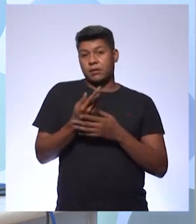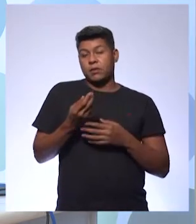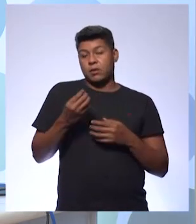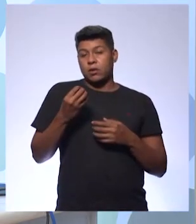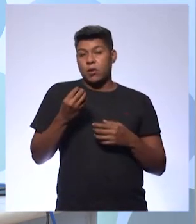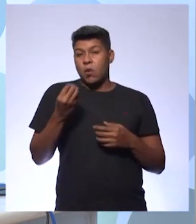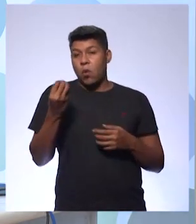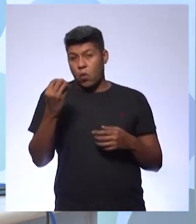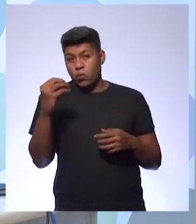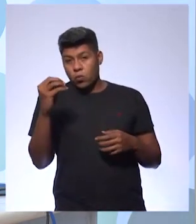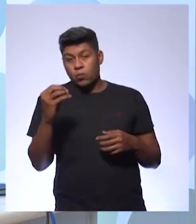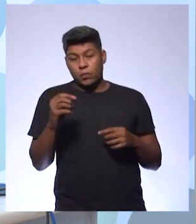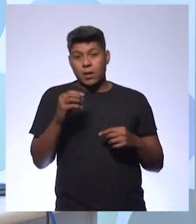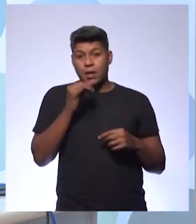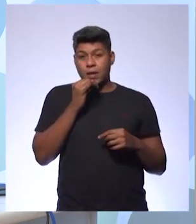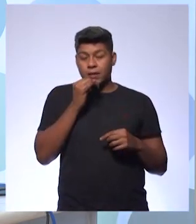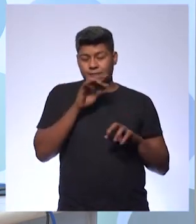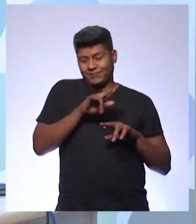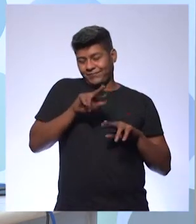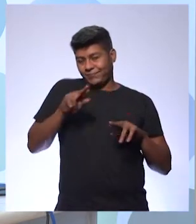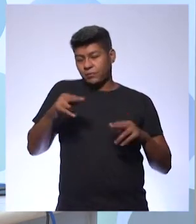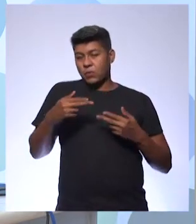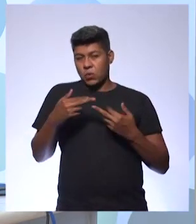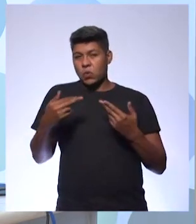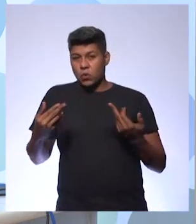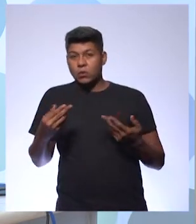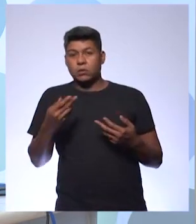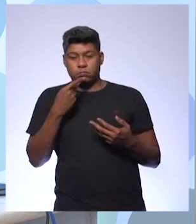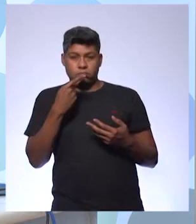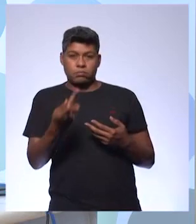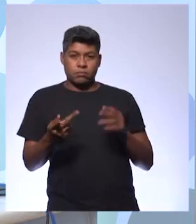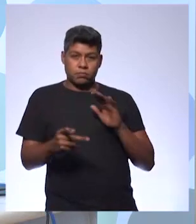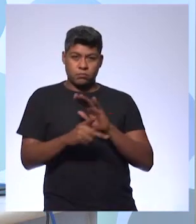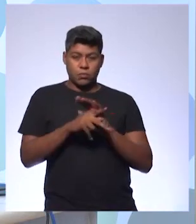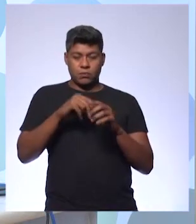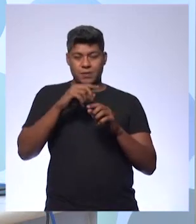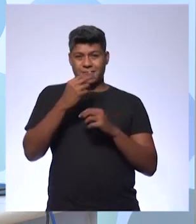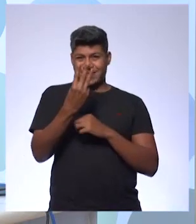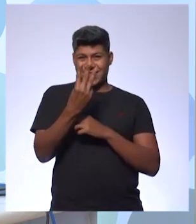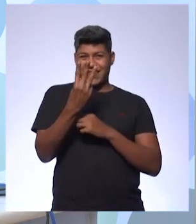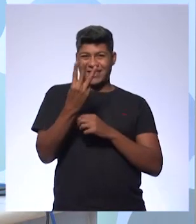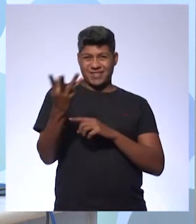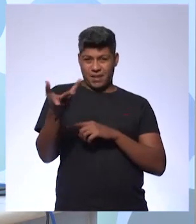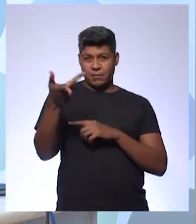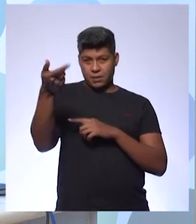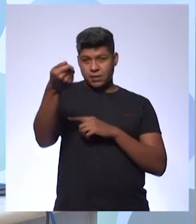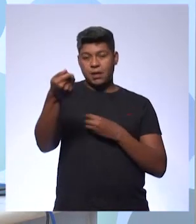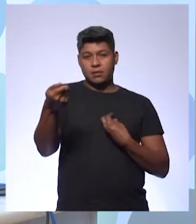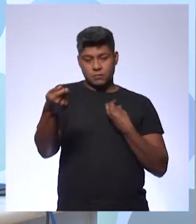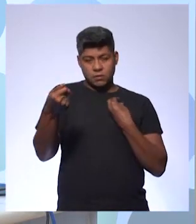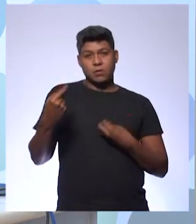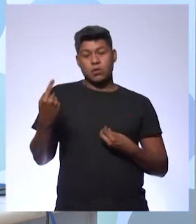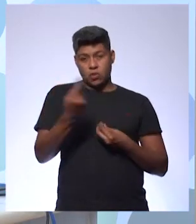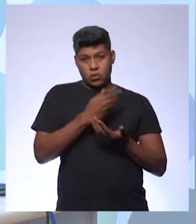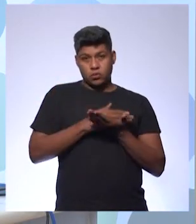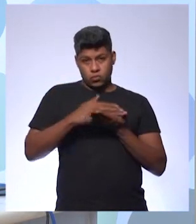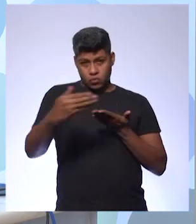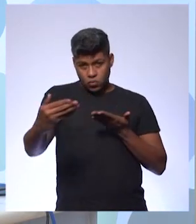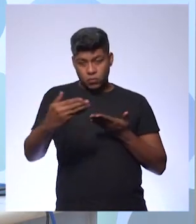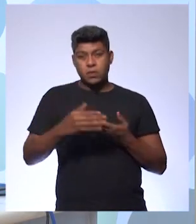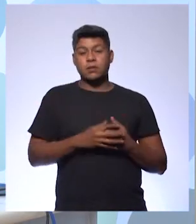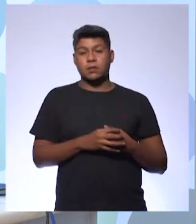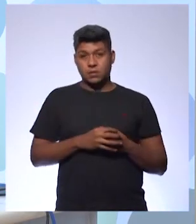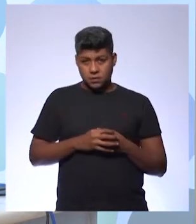E aí, há uma infinidade de coisas a serem ditas sobre essas três habilidades aí, para a gente